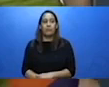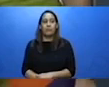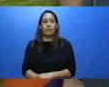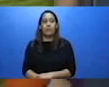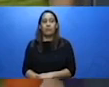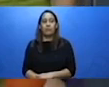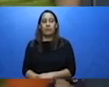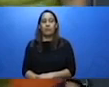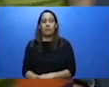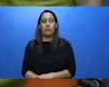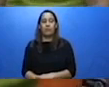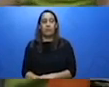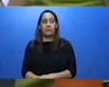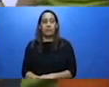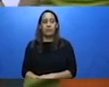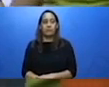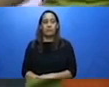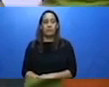final.